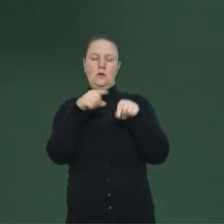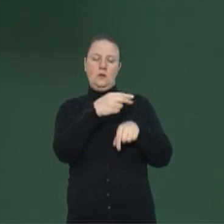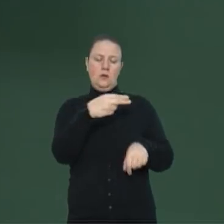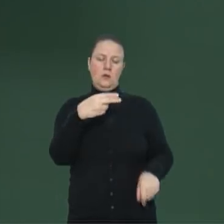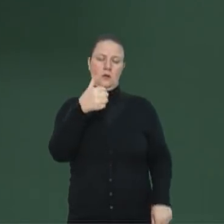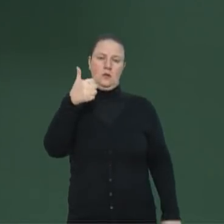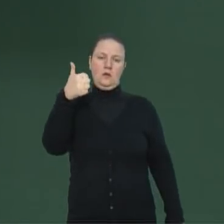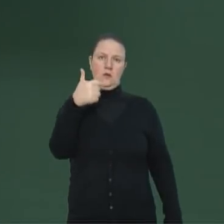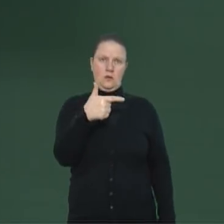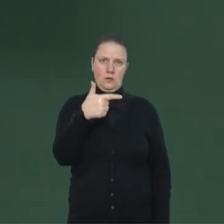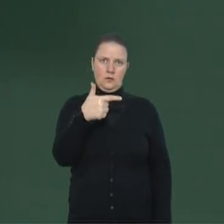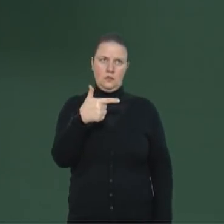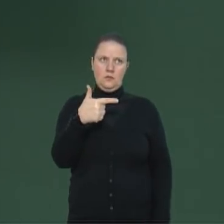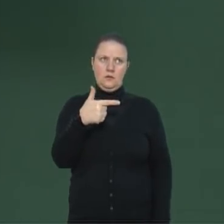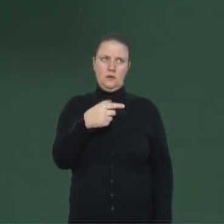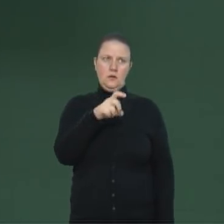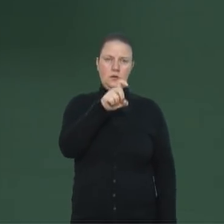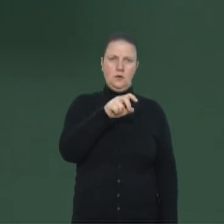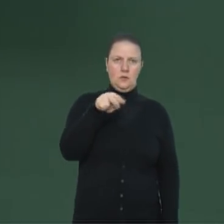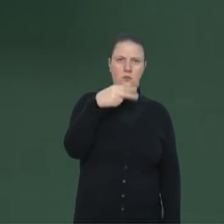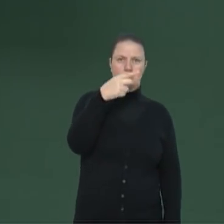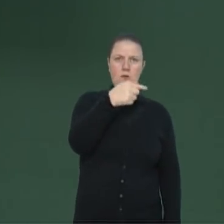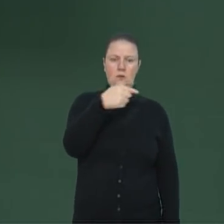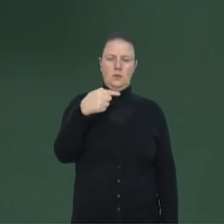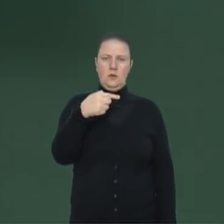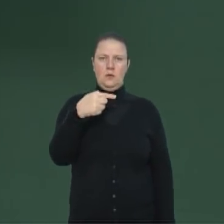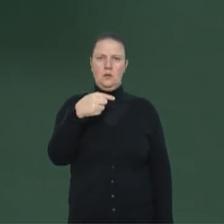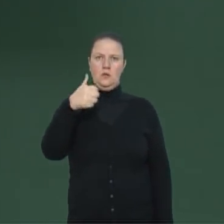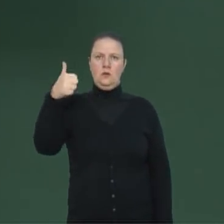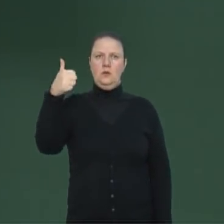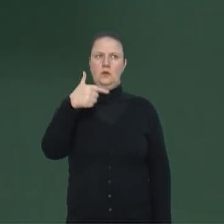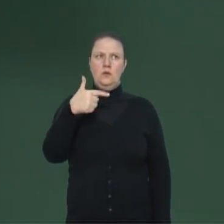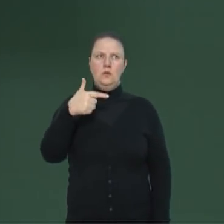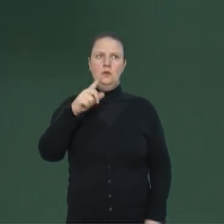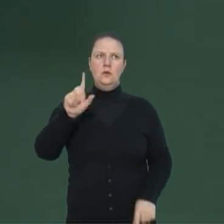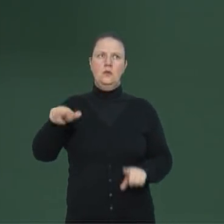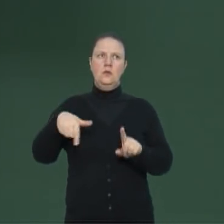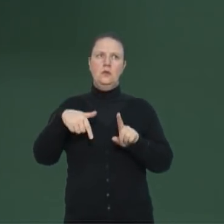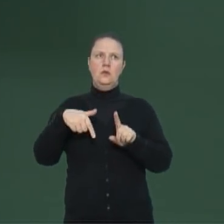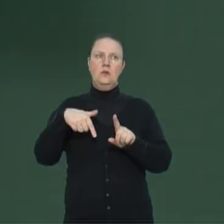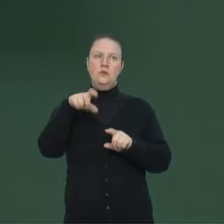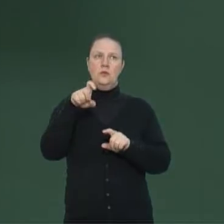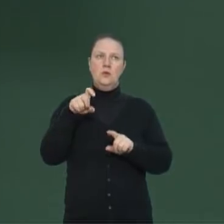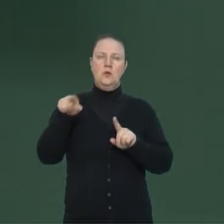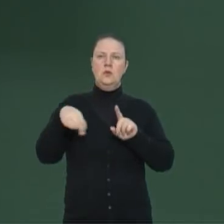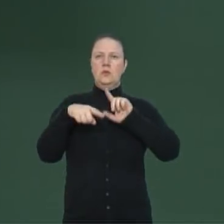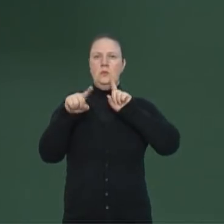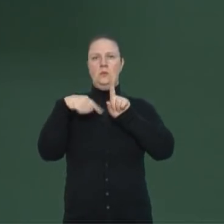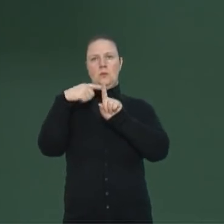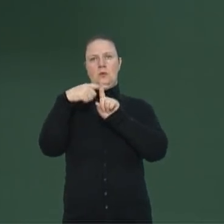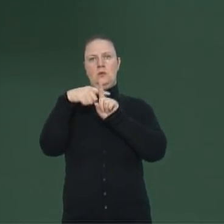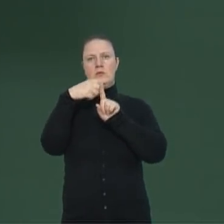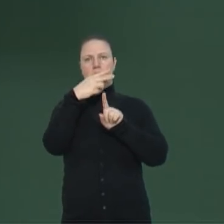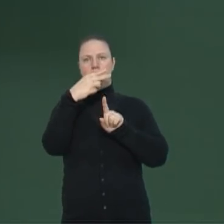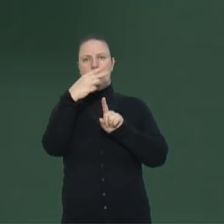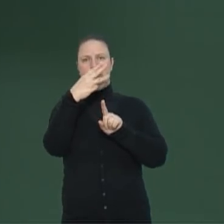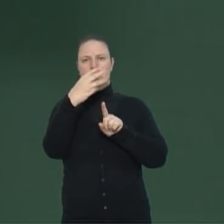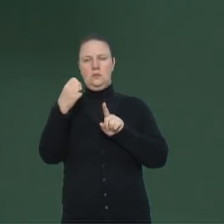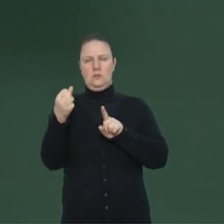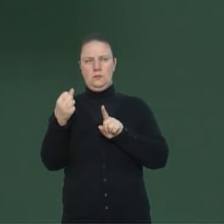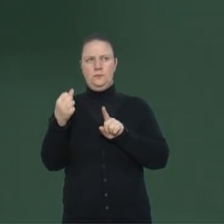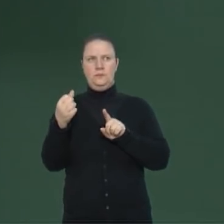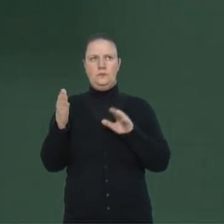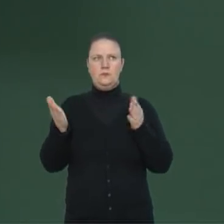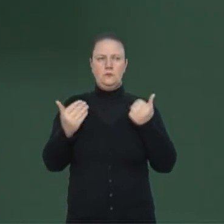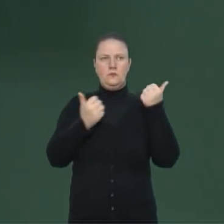12, né? Menos 12x mais 36. Né? E se P é igual a menos 17, você substitua aqui